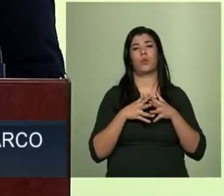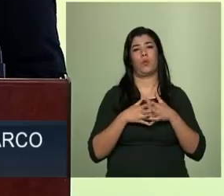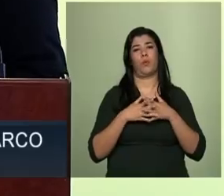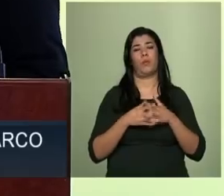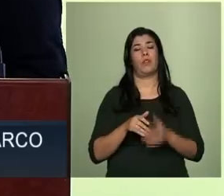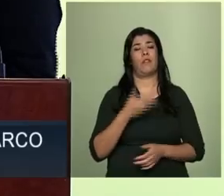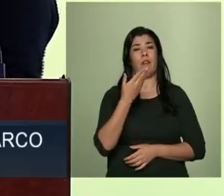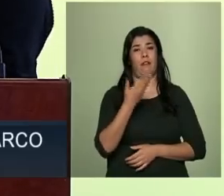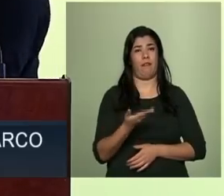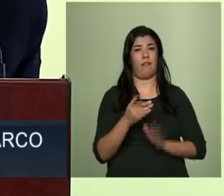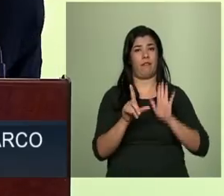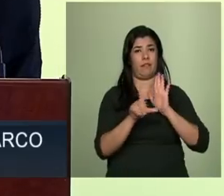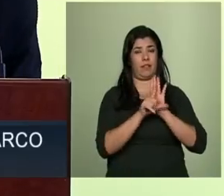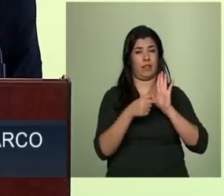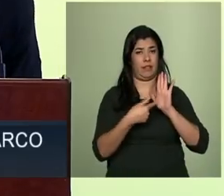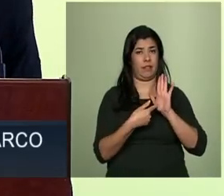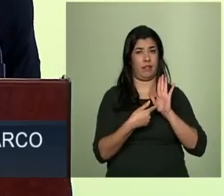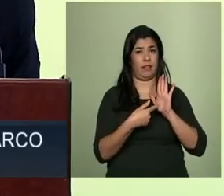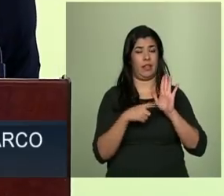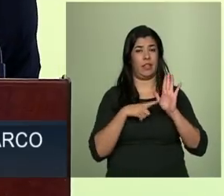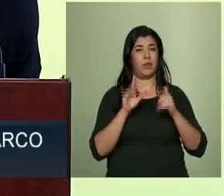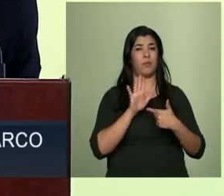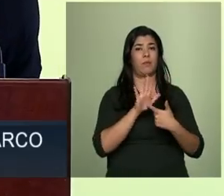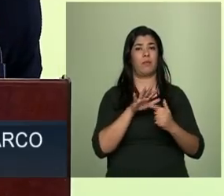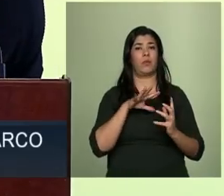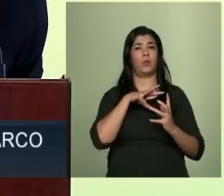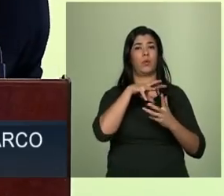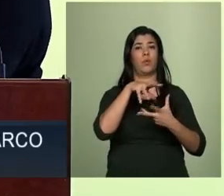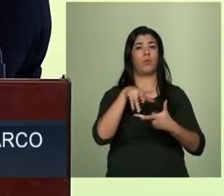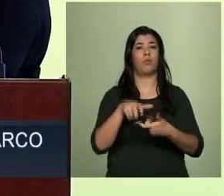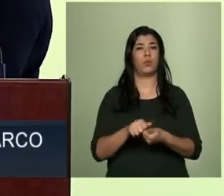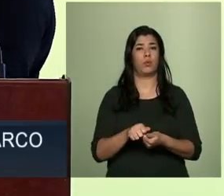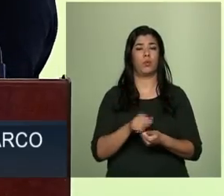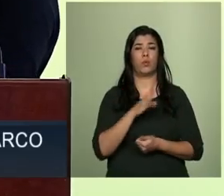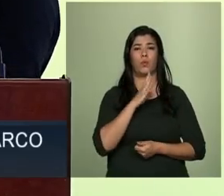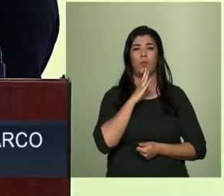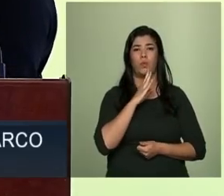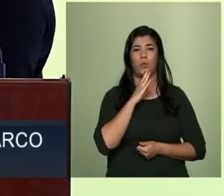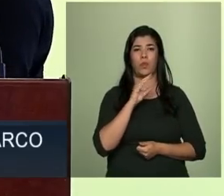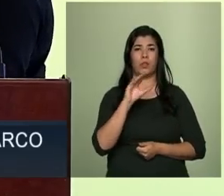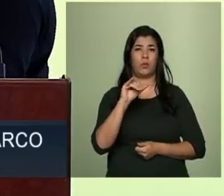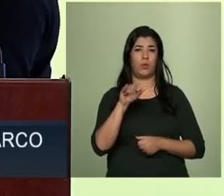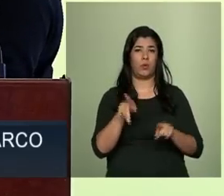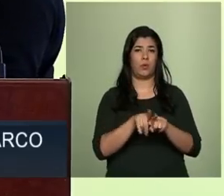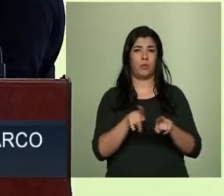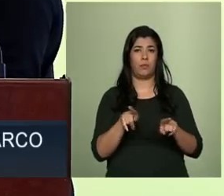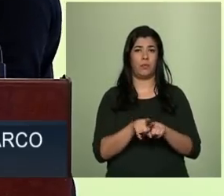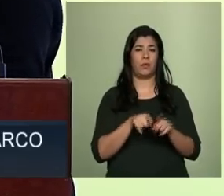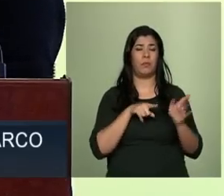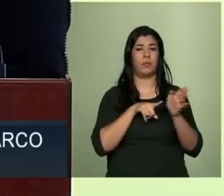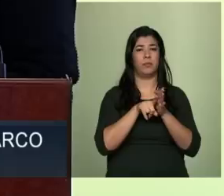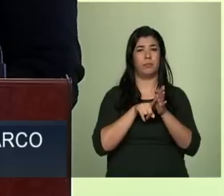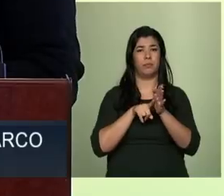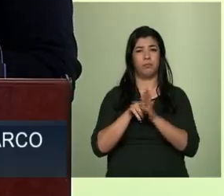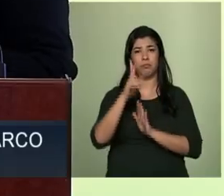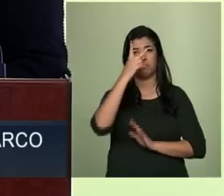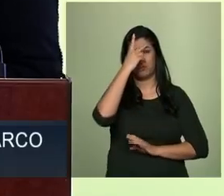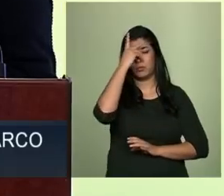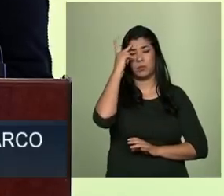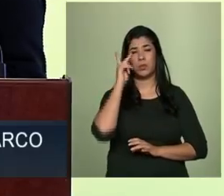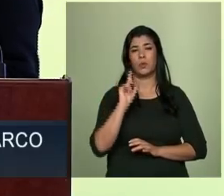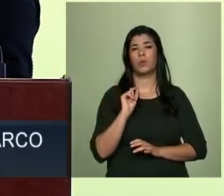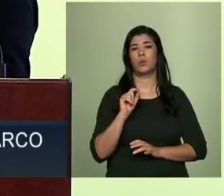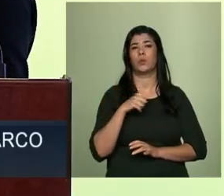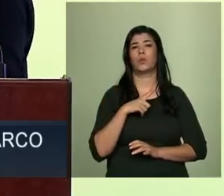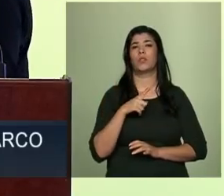lei que traz o mundo da ciência, do conhecimento, da geração do conhecimento, dos pesquisadores, daquilo que